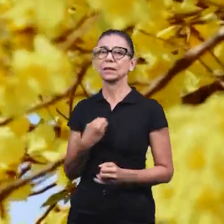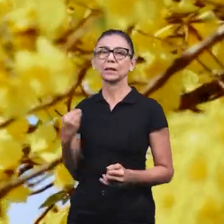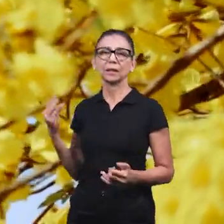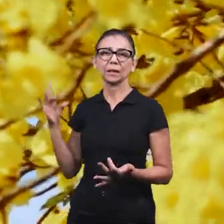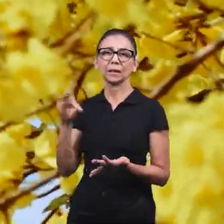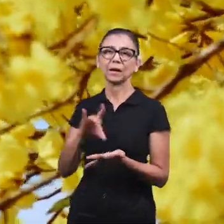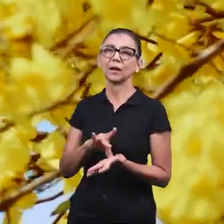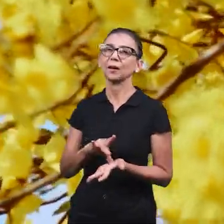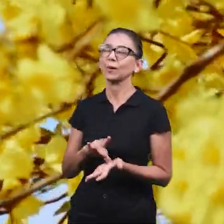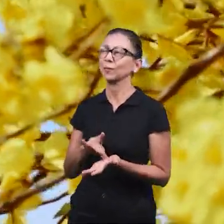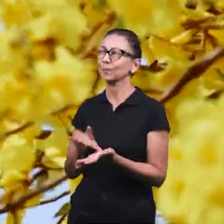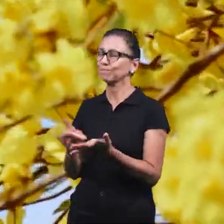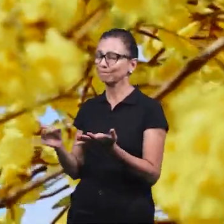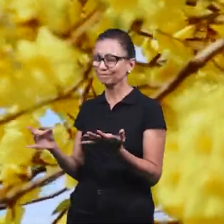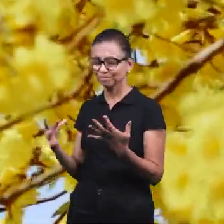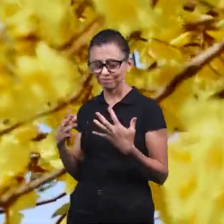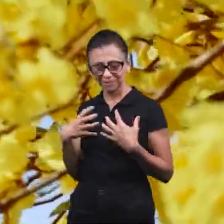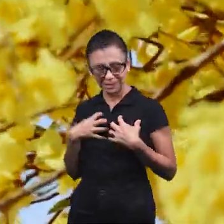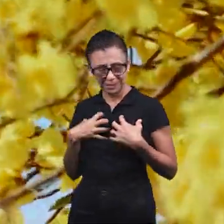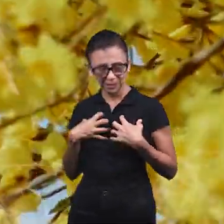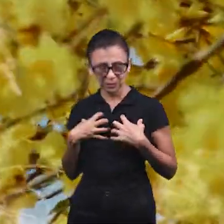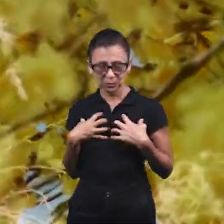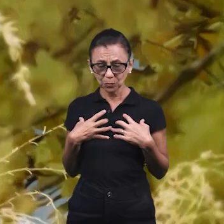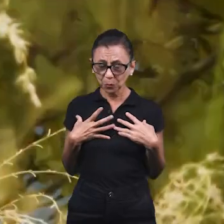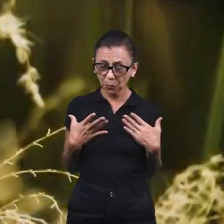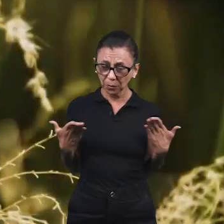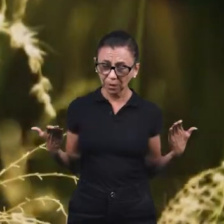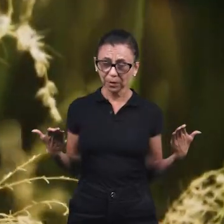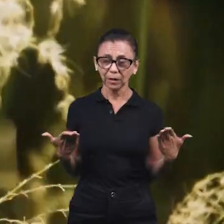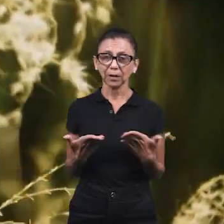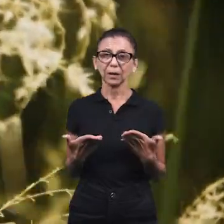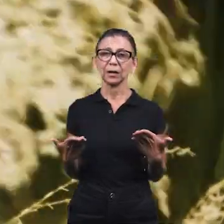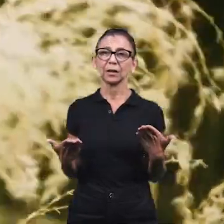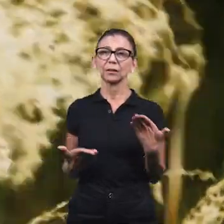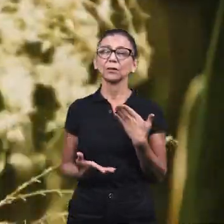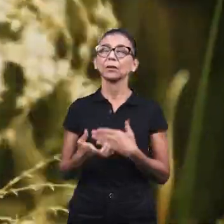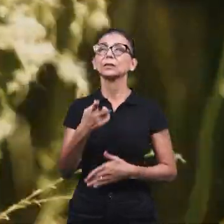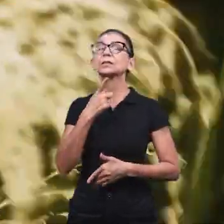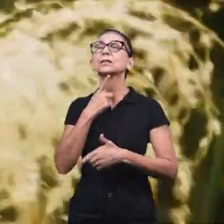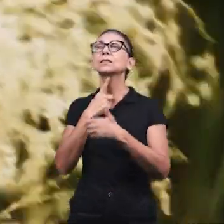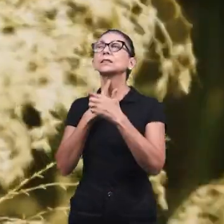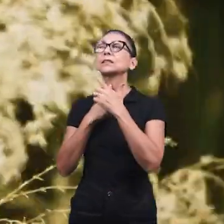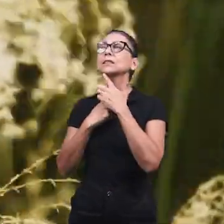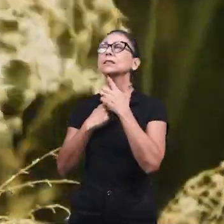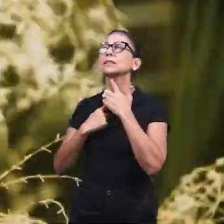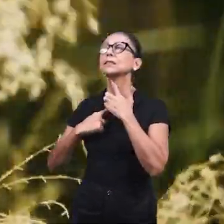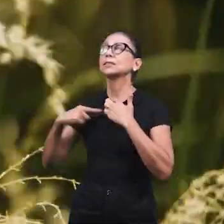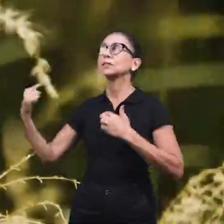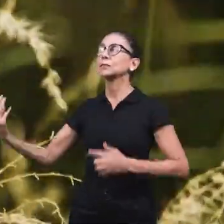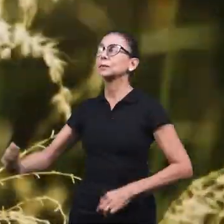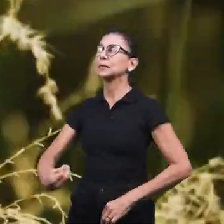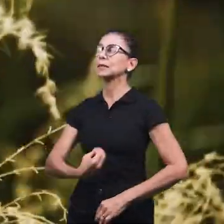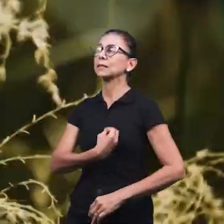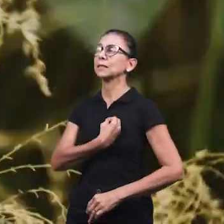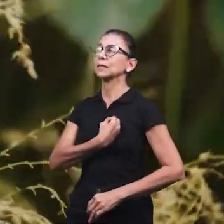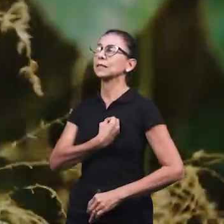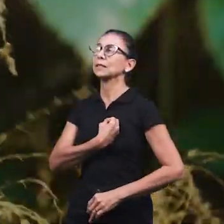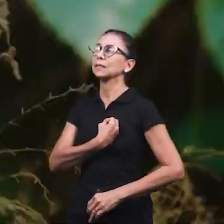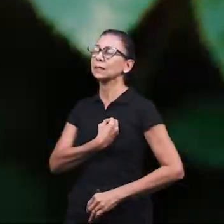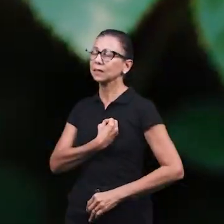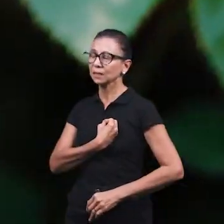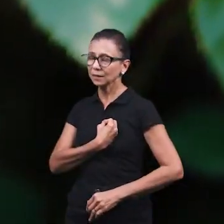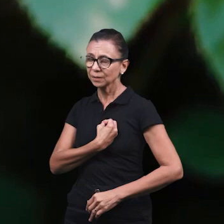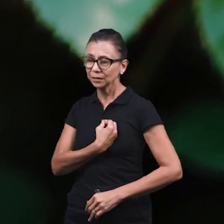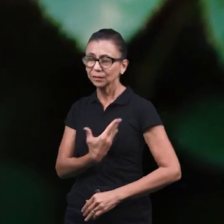sei que estás aqui e isto quero eu sentir,